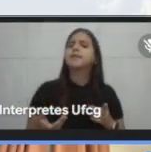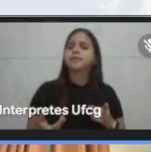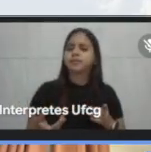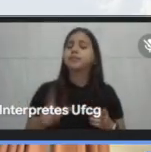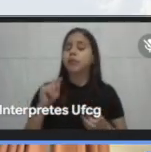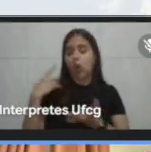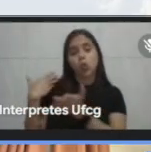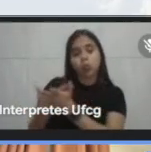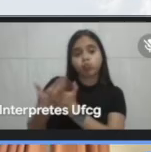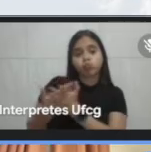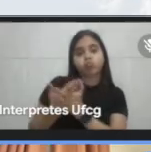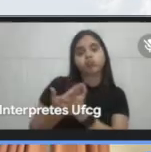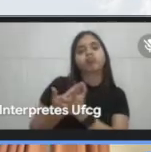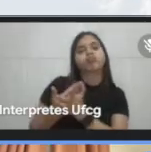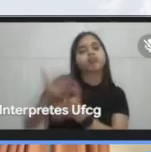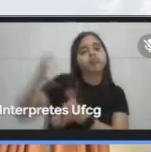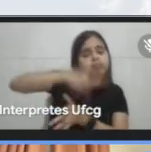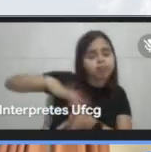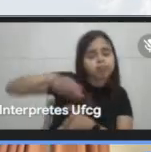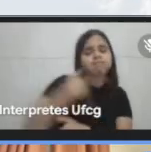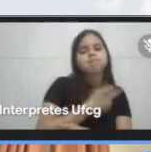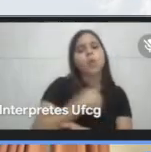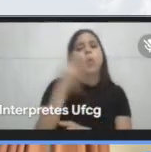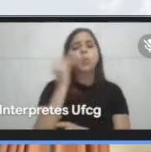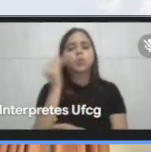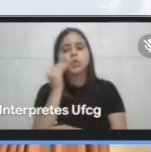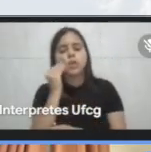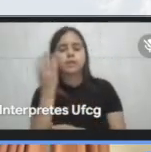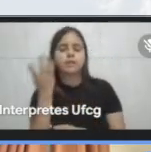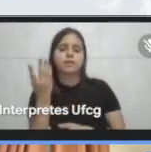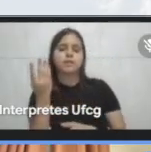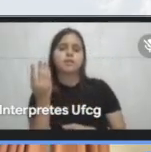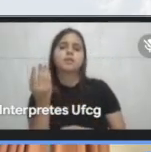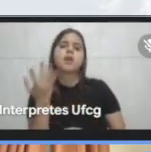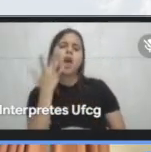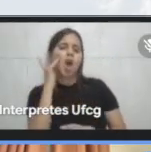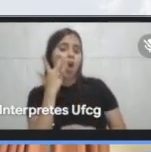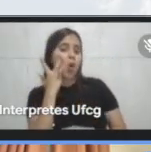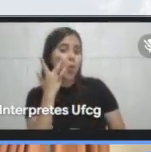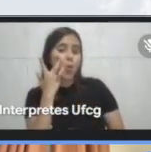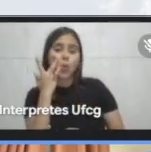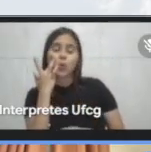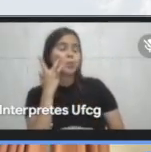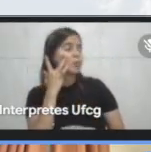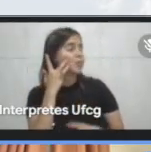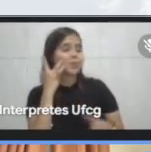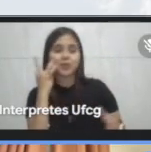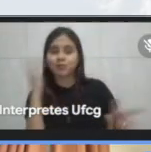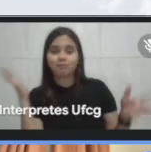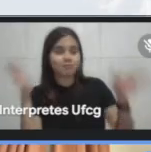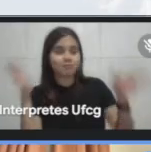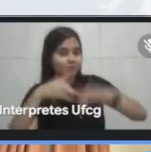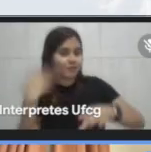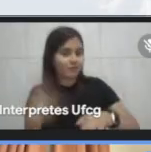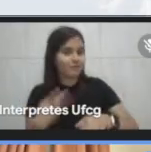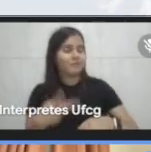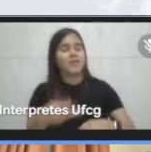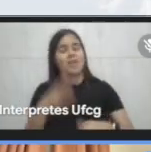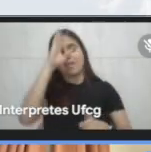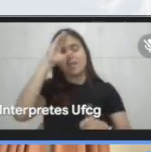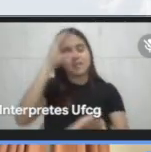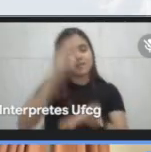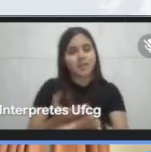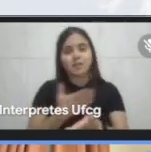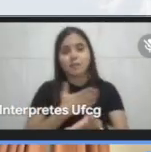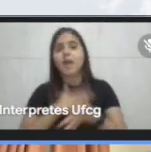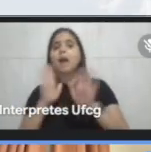estudo assim, muito amplo que a gente está tentando fazer. Acho que ele não vai conseguir ser finalizado aí na minha tese, mas a gente vai tentar levar